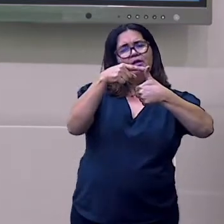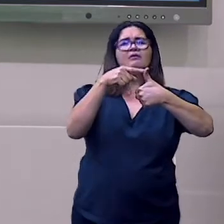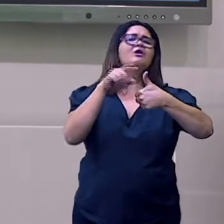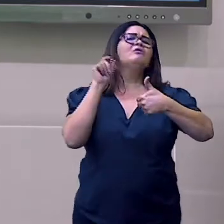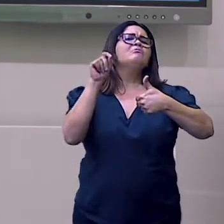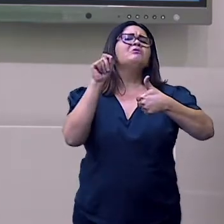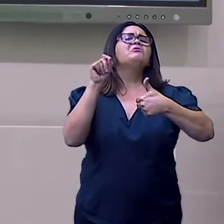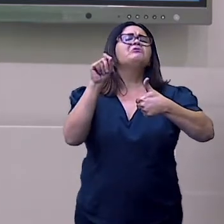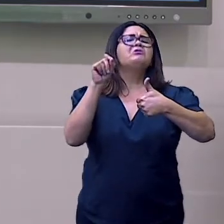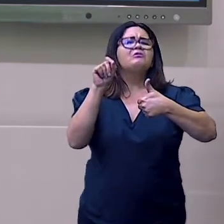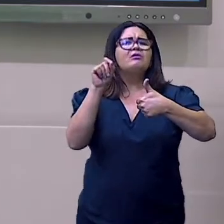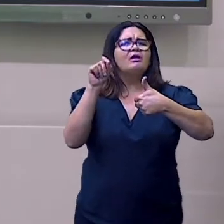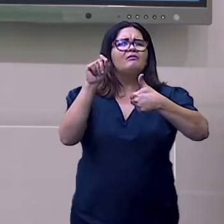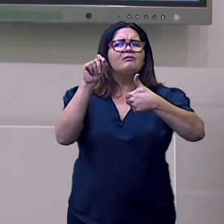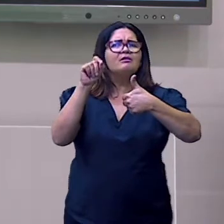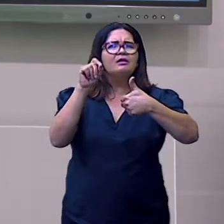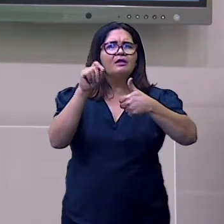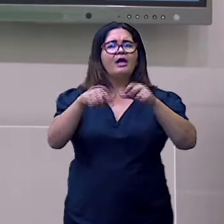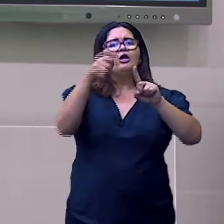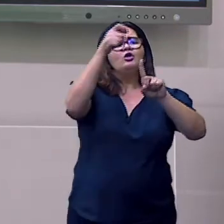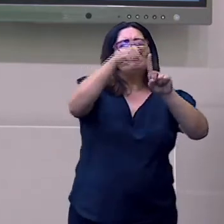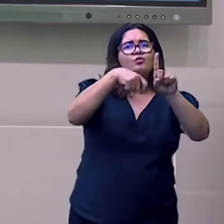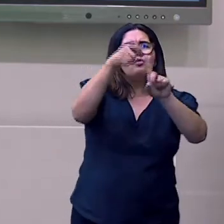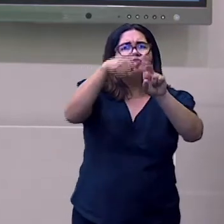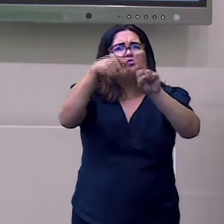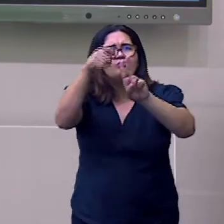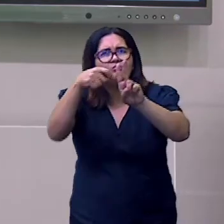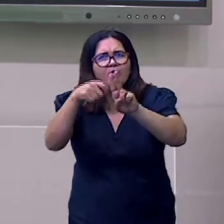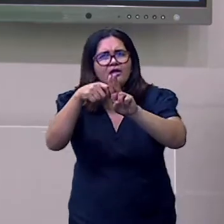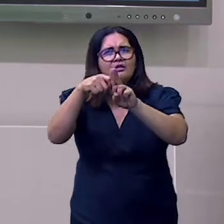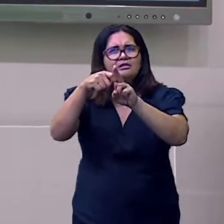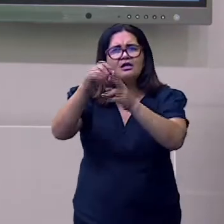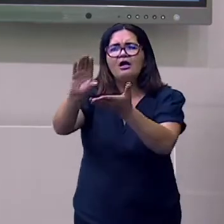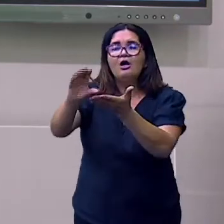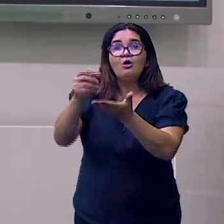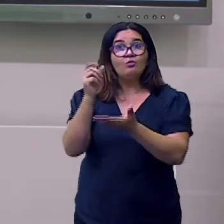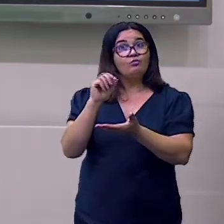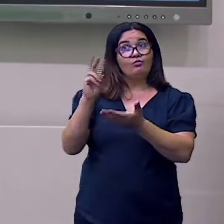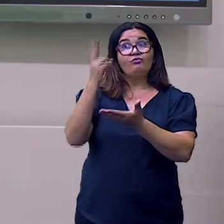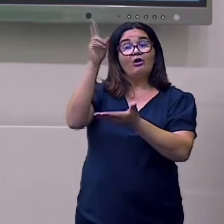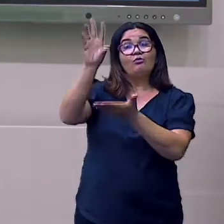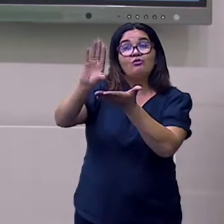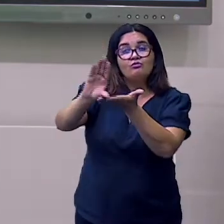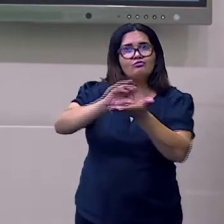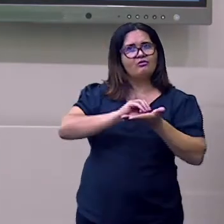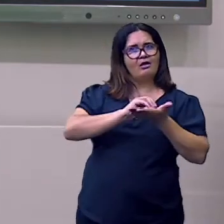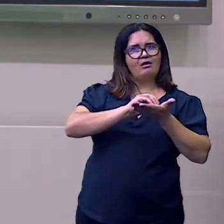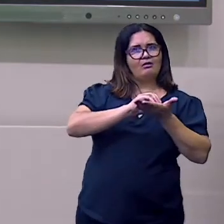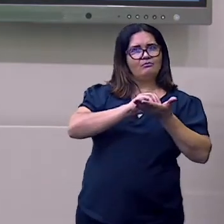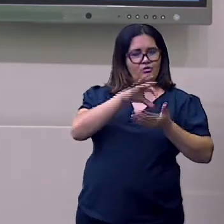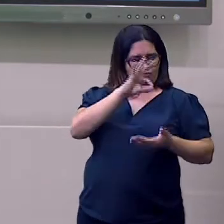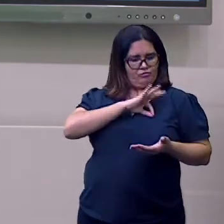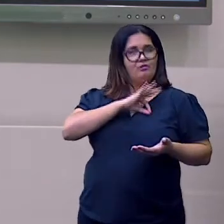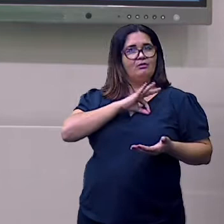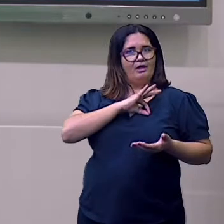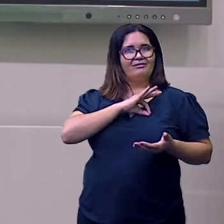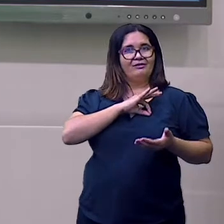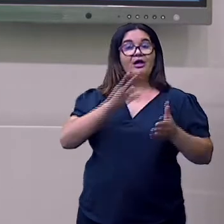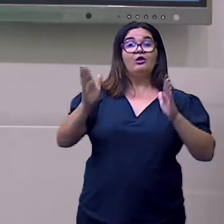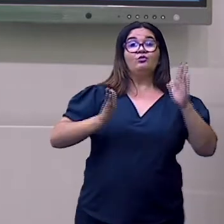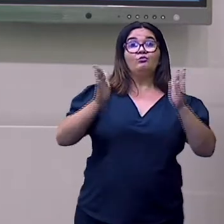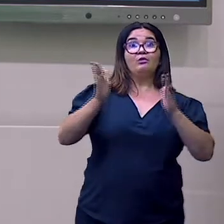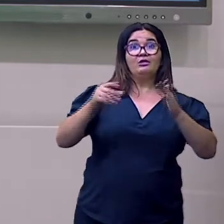recebe remuneração mensal tem direito a receber o salário até o 5º dia útil de cada